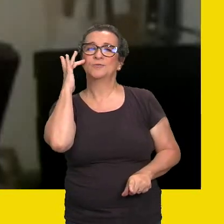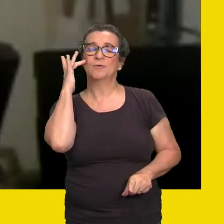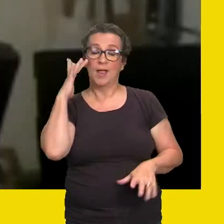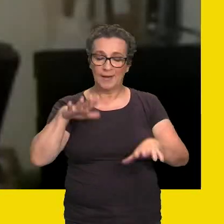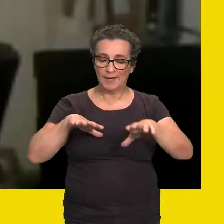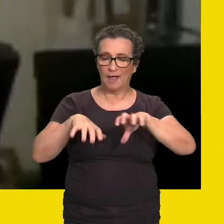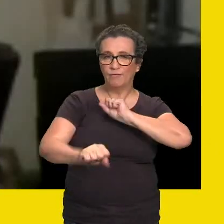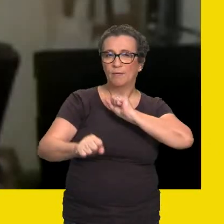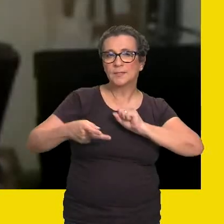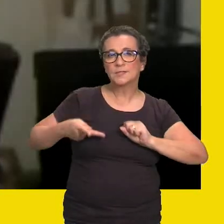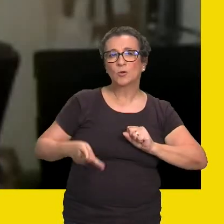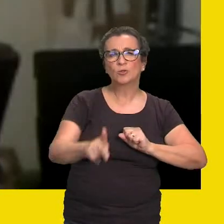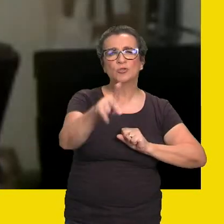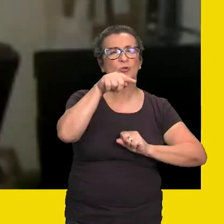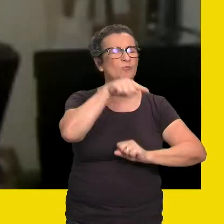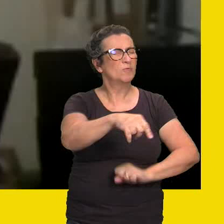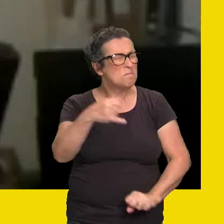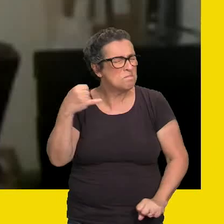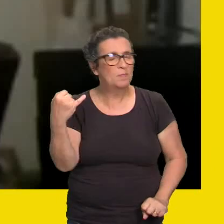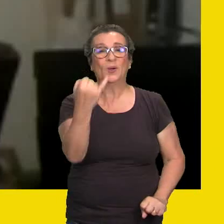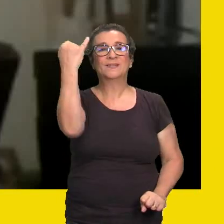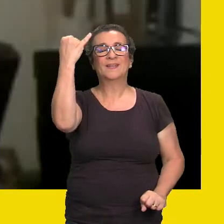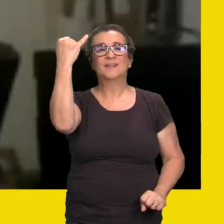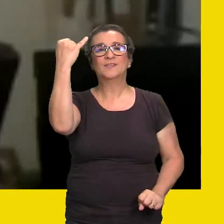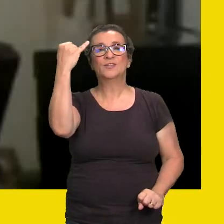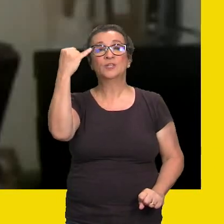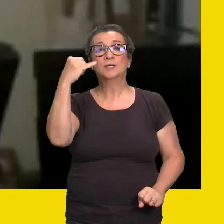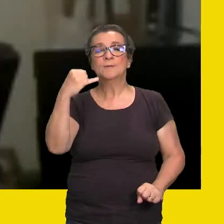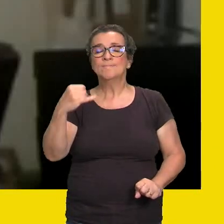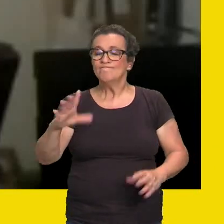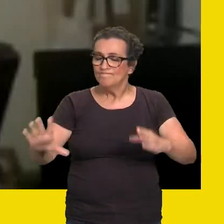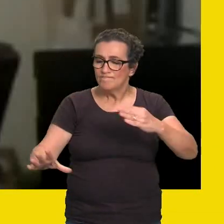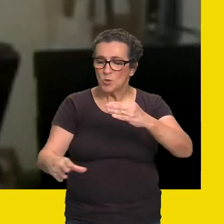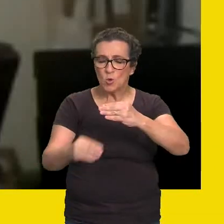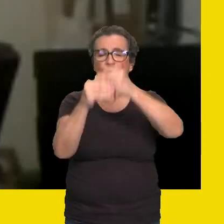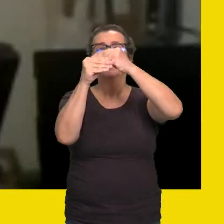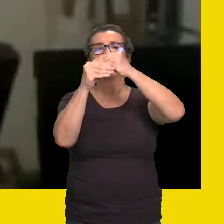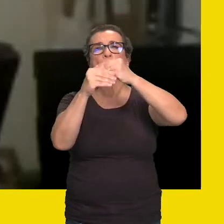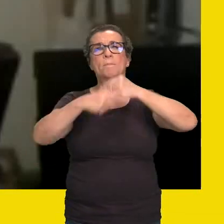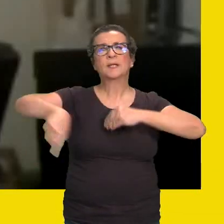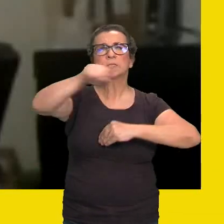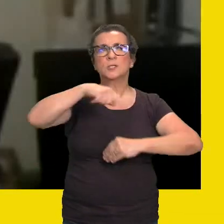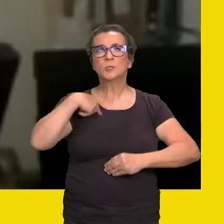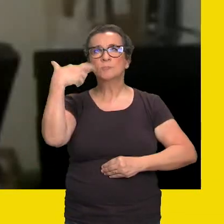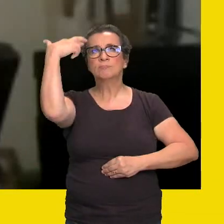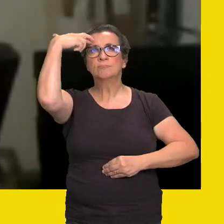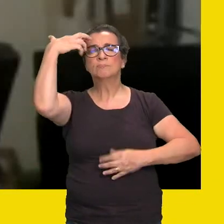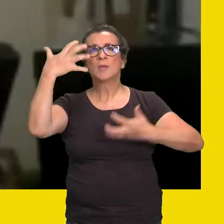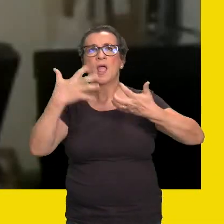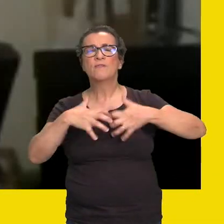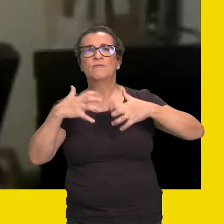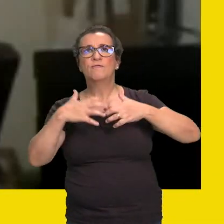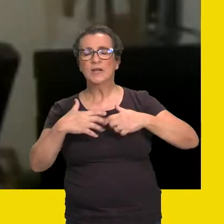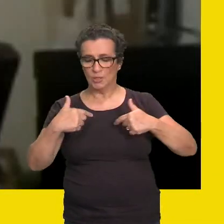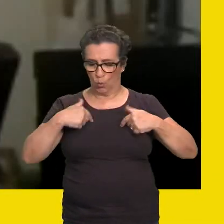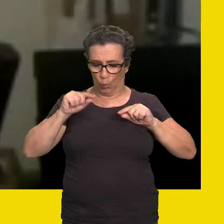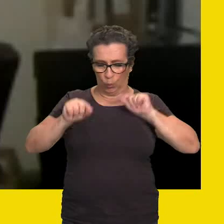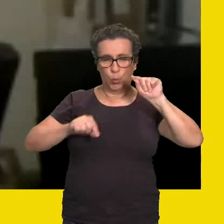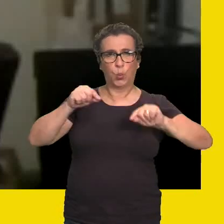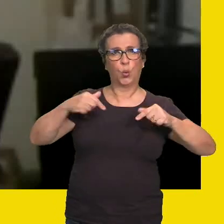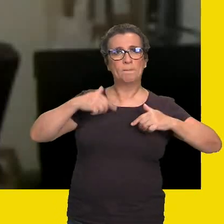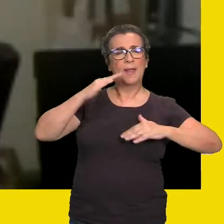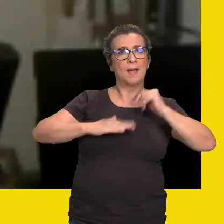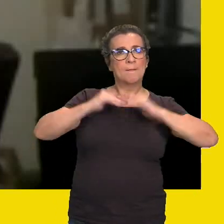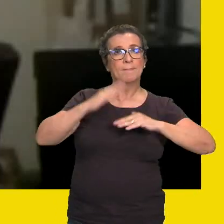formação continuada, ela é muito importante, ela contribui para que a gente reflita sobre a nossa prática e traga, de